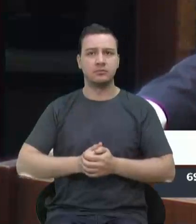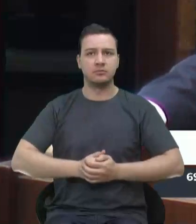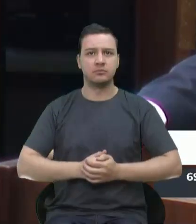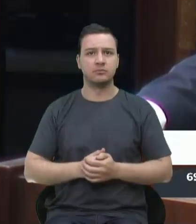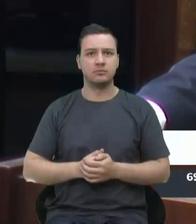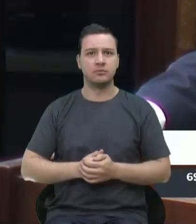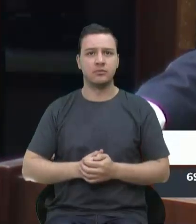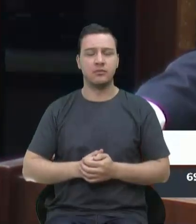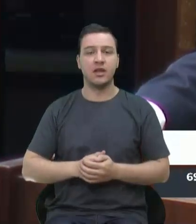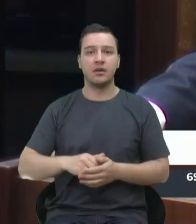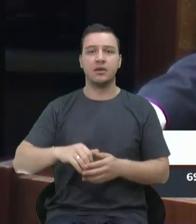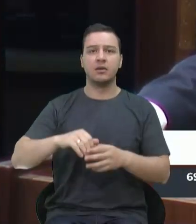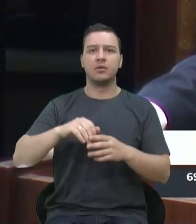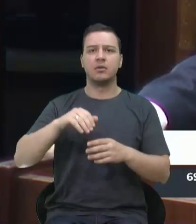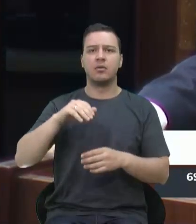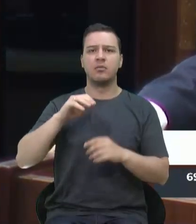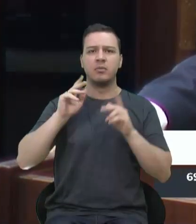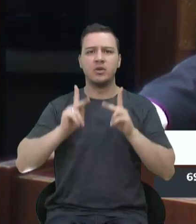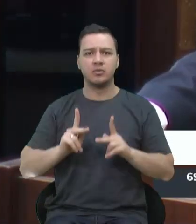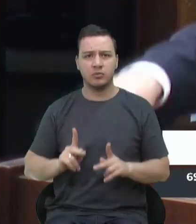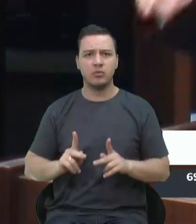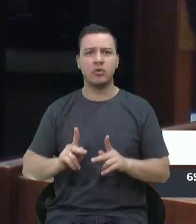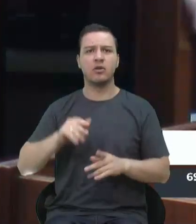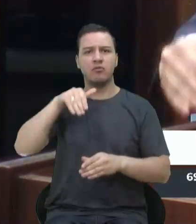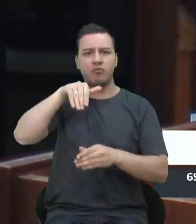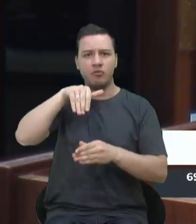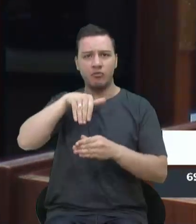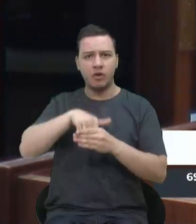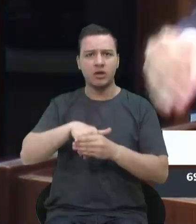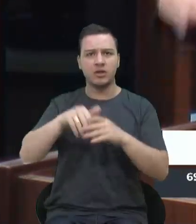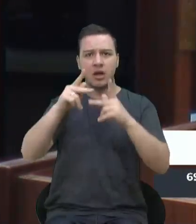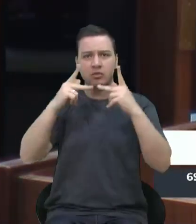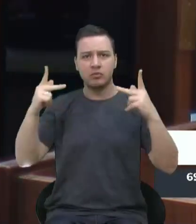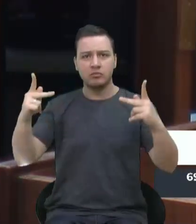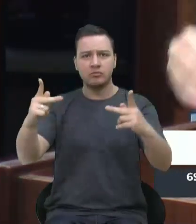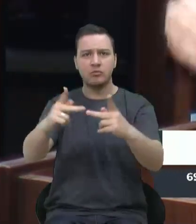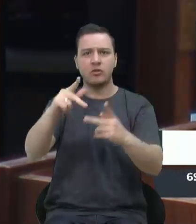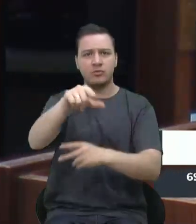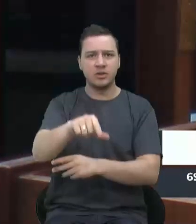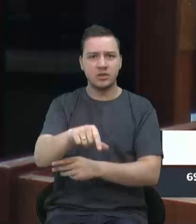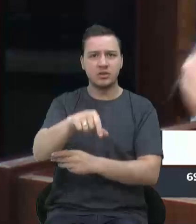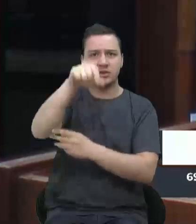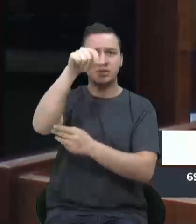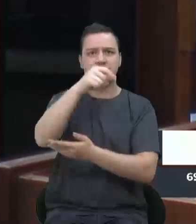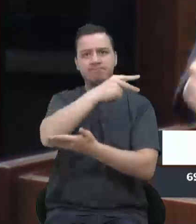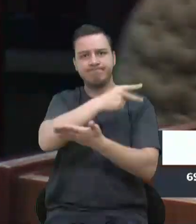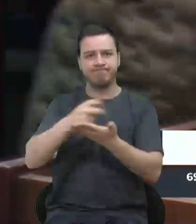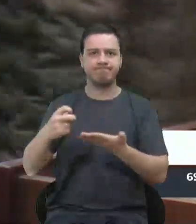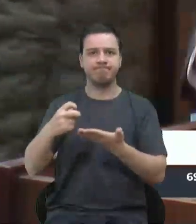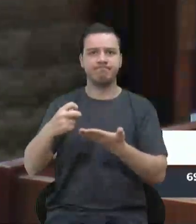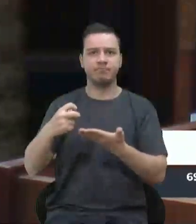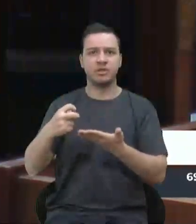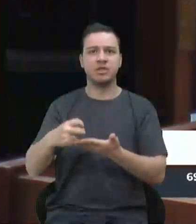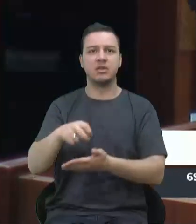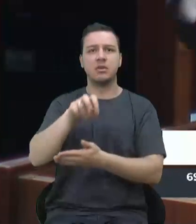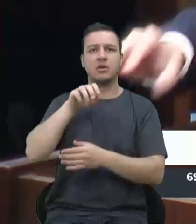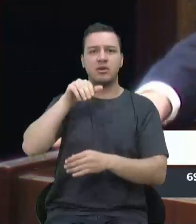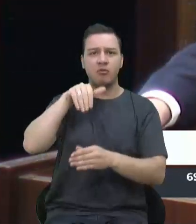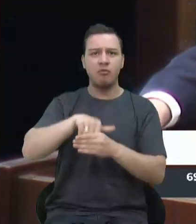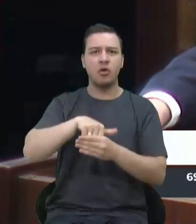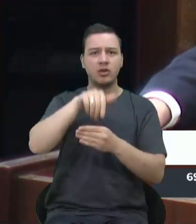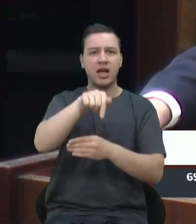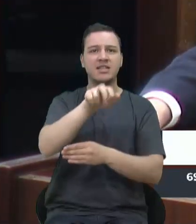popular foi revogado, um mandato popular outorgado por 54 milhões de